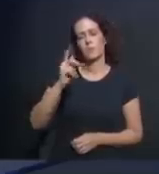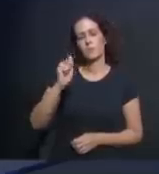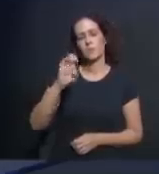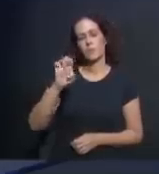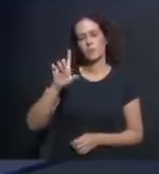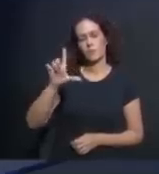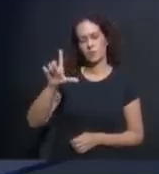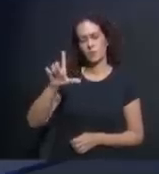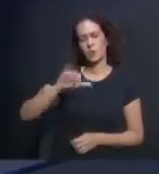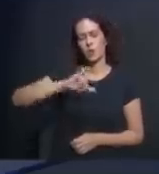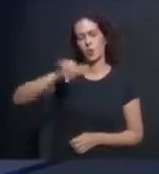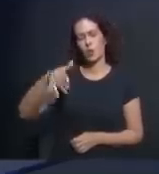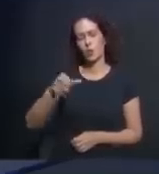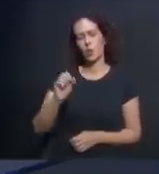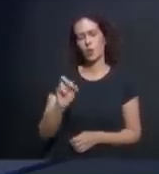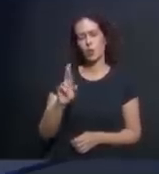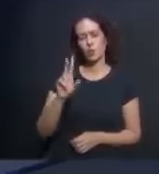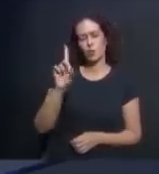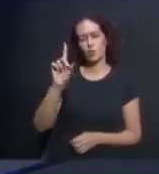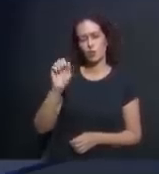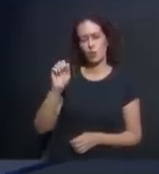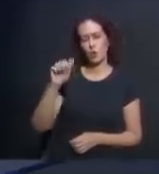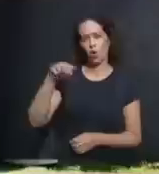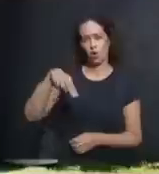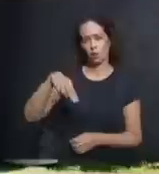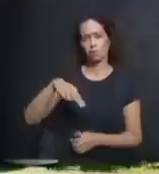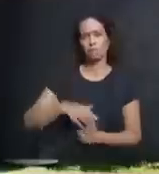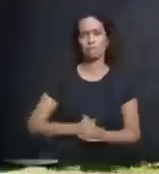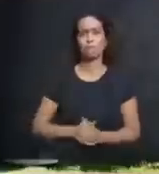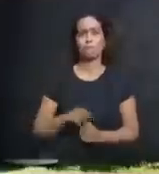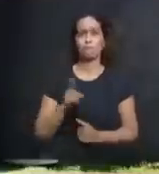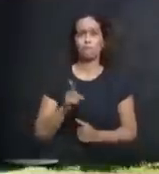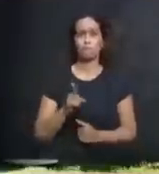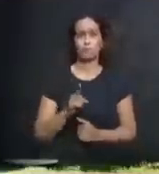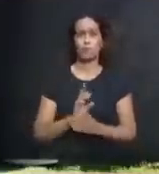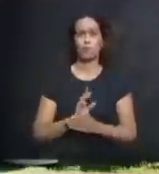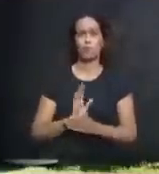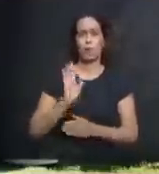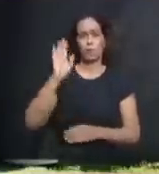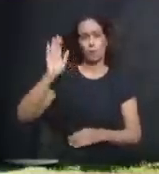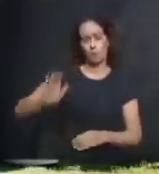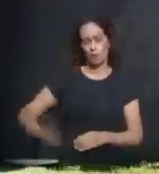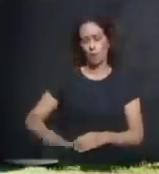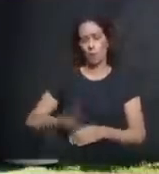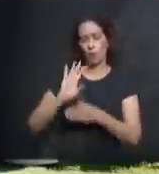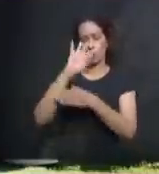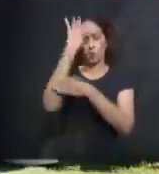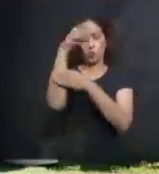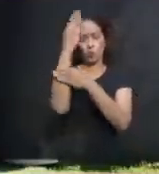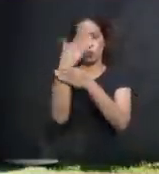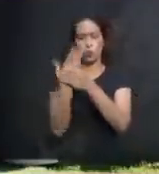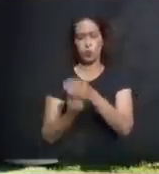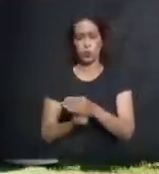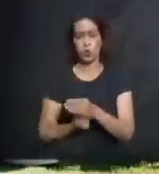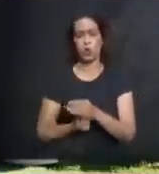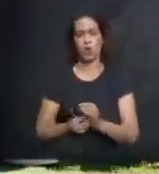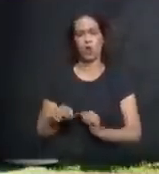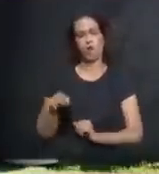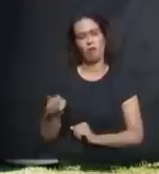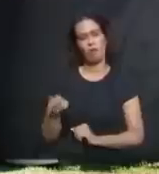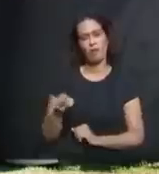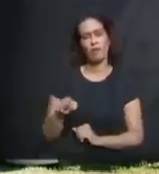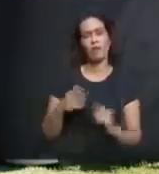muito fera, maior jogador de basquete na história. Mas depois que o Jordan se descobriu no basquete, ele resolveu